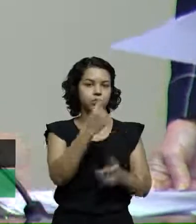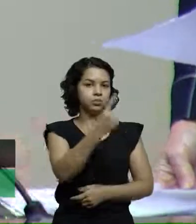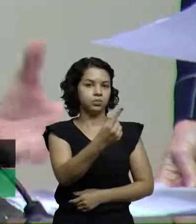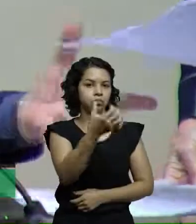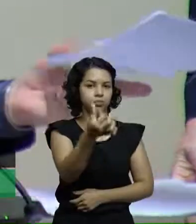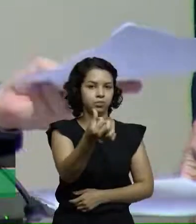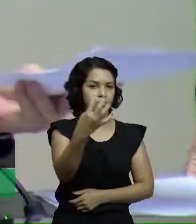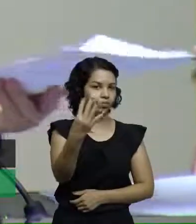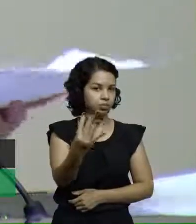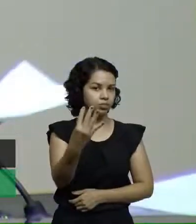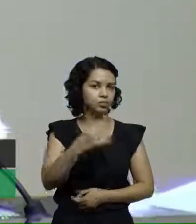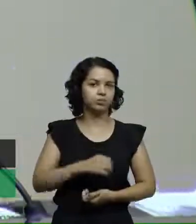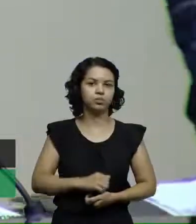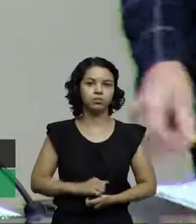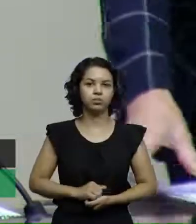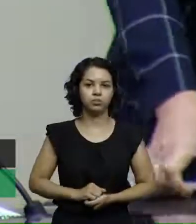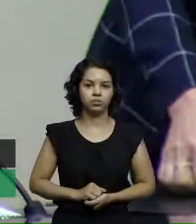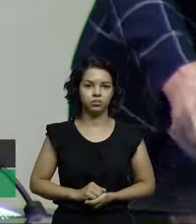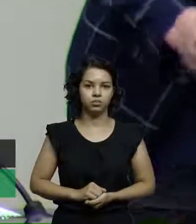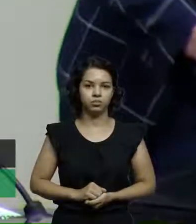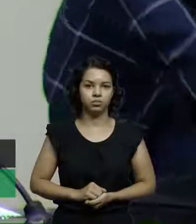164.